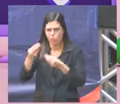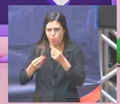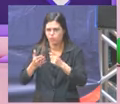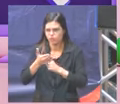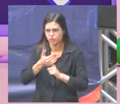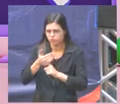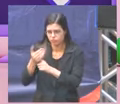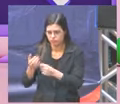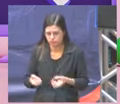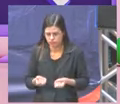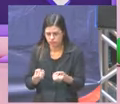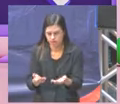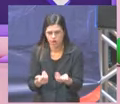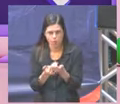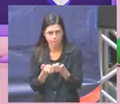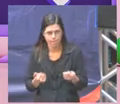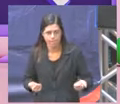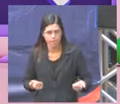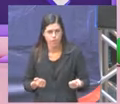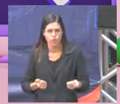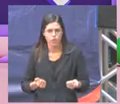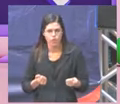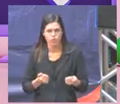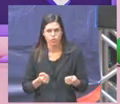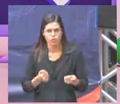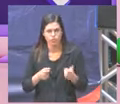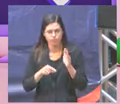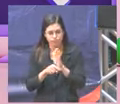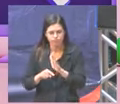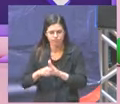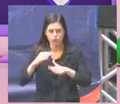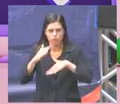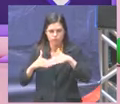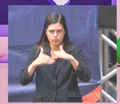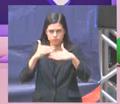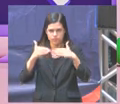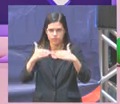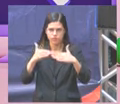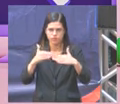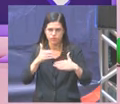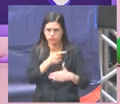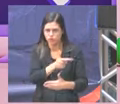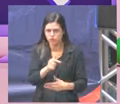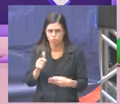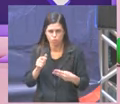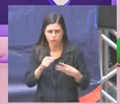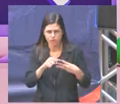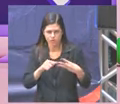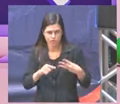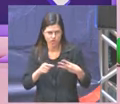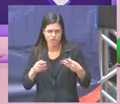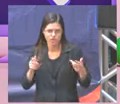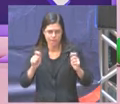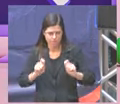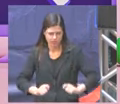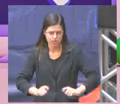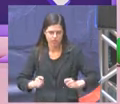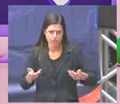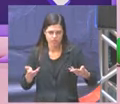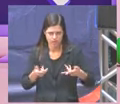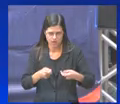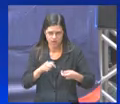o suporte ao desenvolvimento de todas essas outras habilidades que deveriam ser